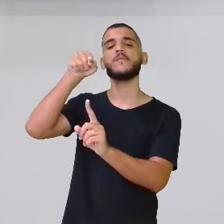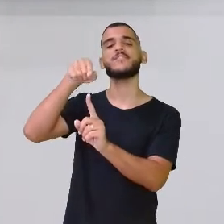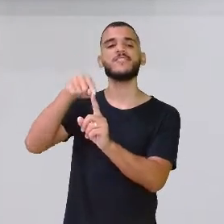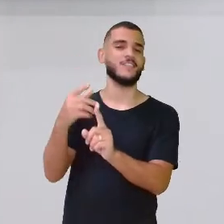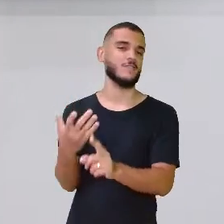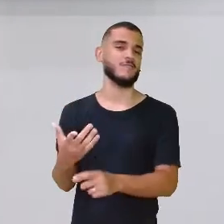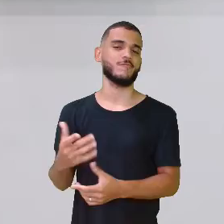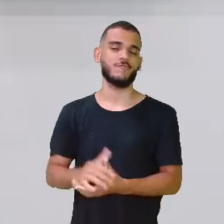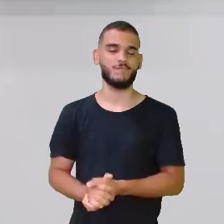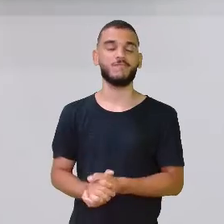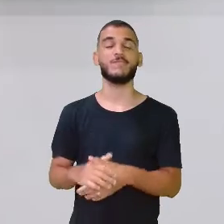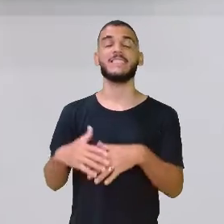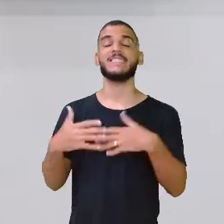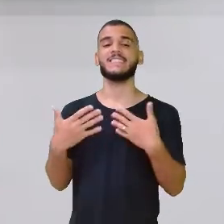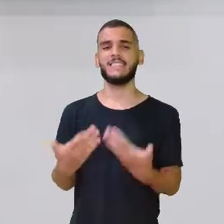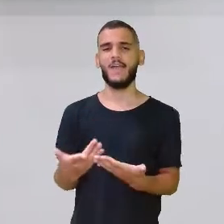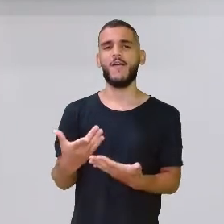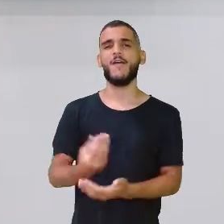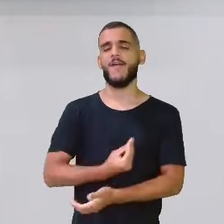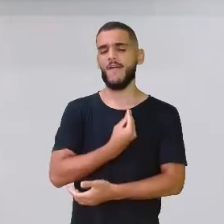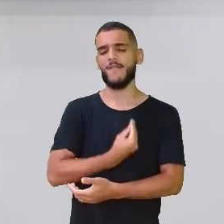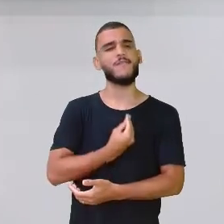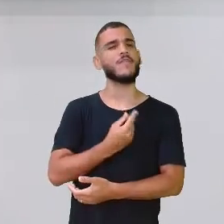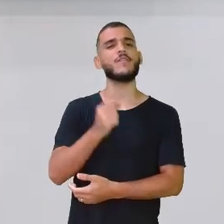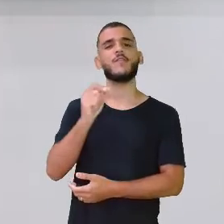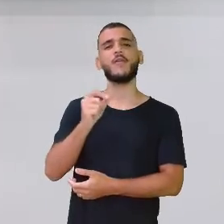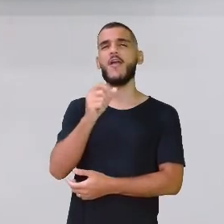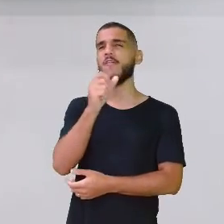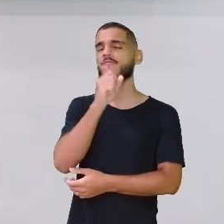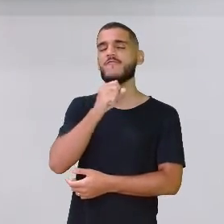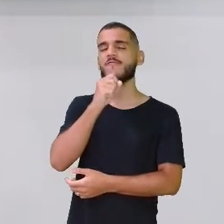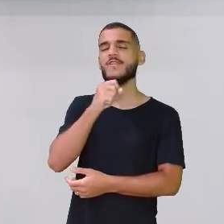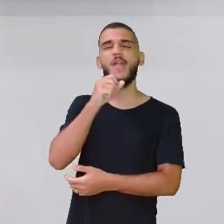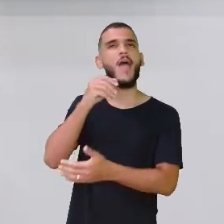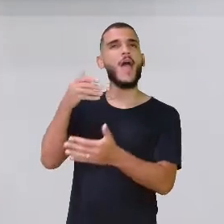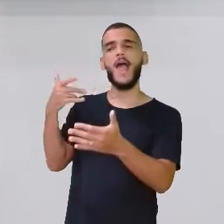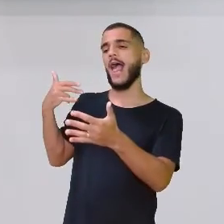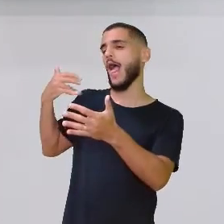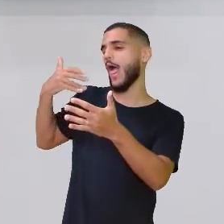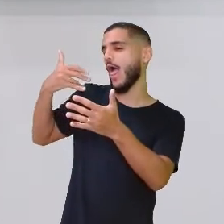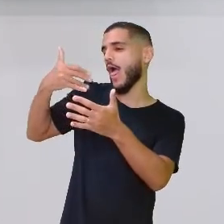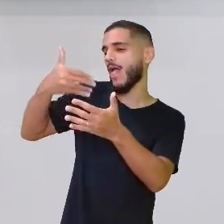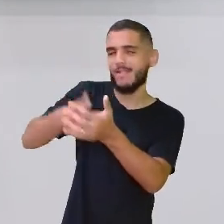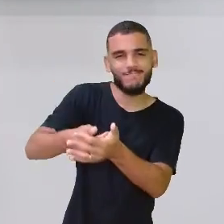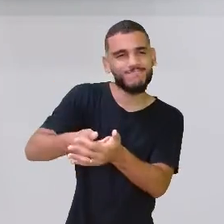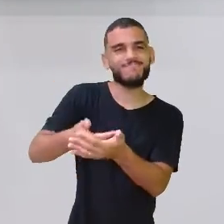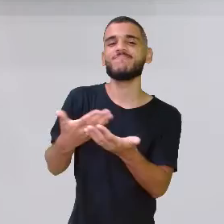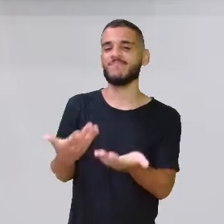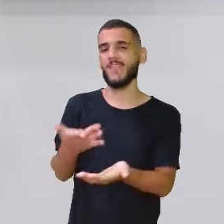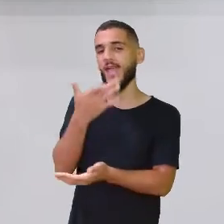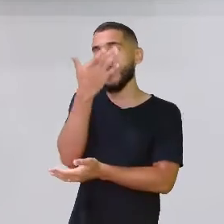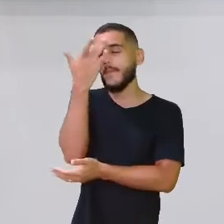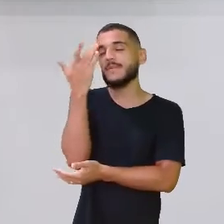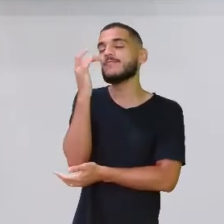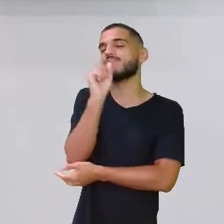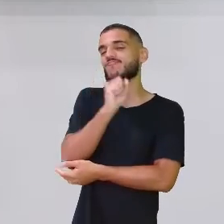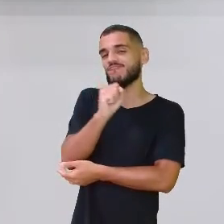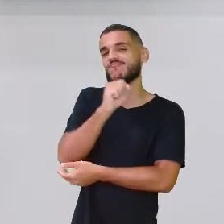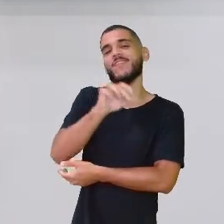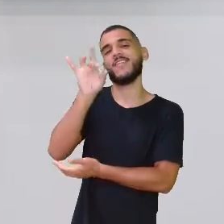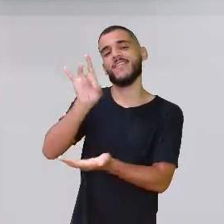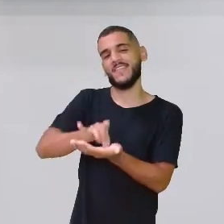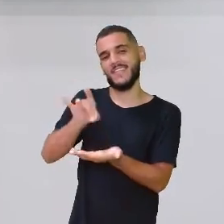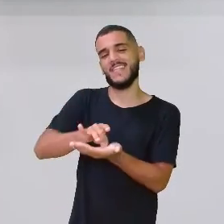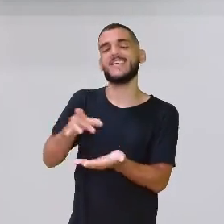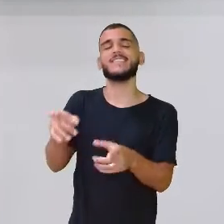expectativa de vida é crescer, a tendência é crescer, se espera que se cresça, que as pessoas fiquem mais velhas,